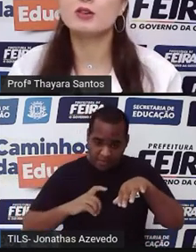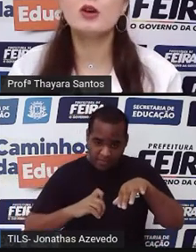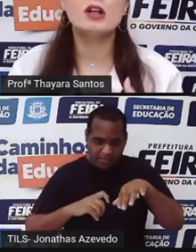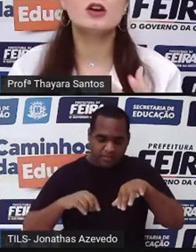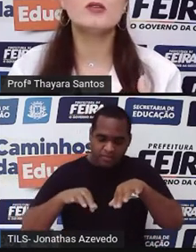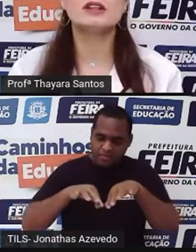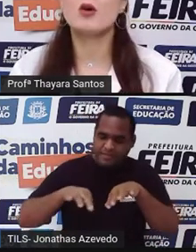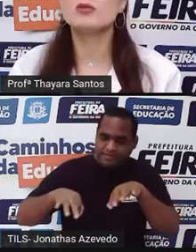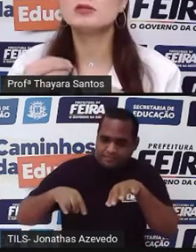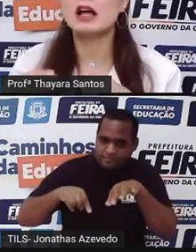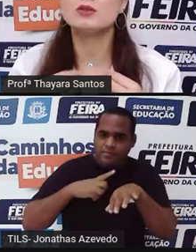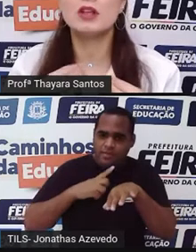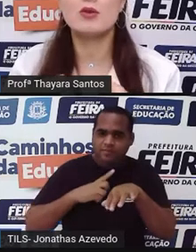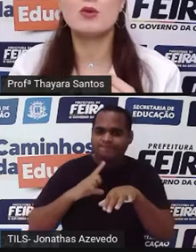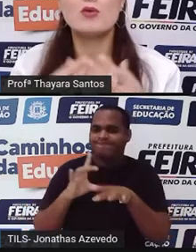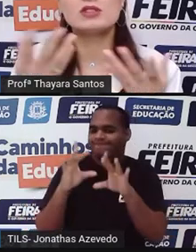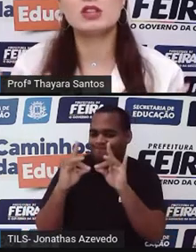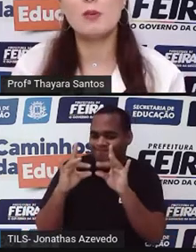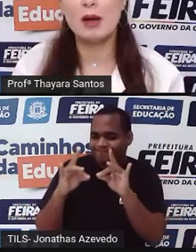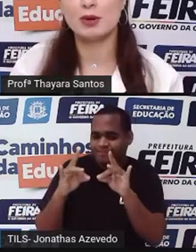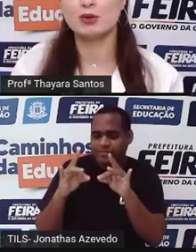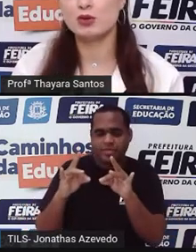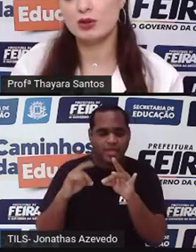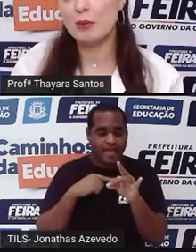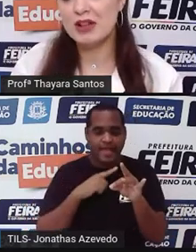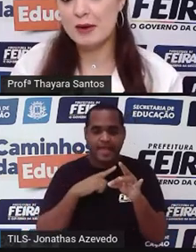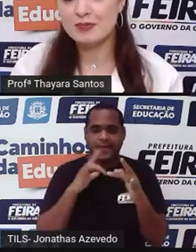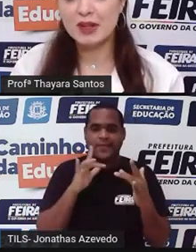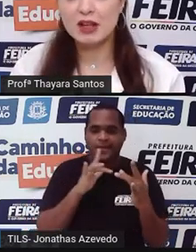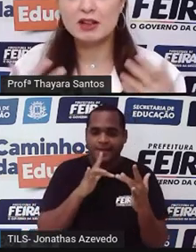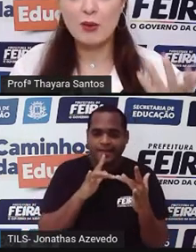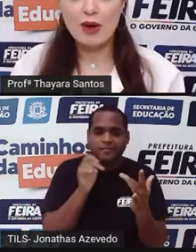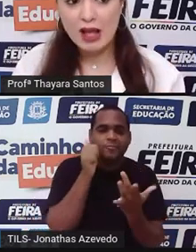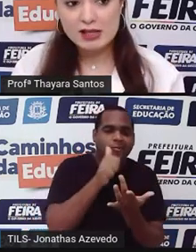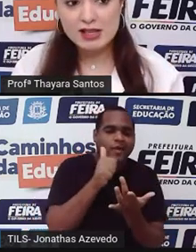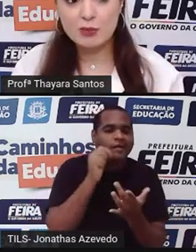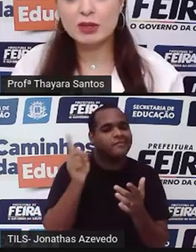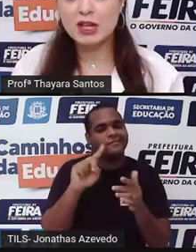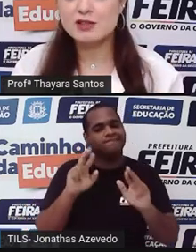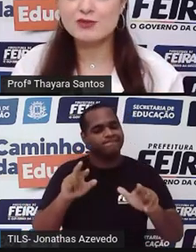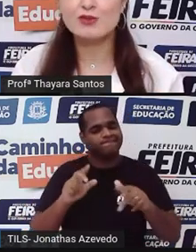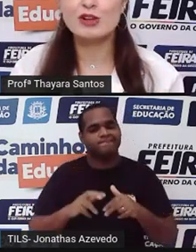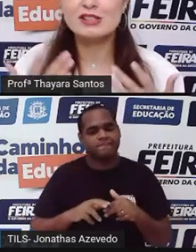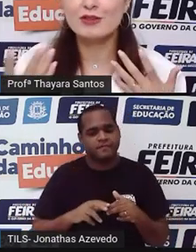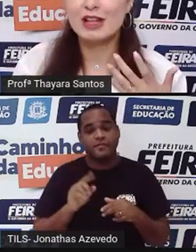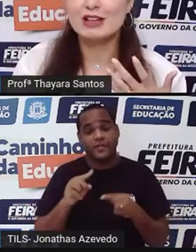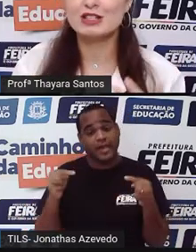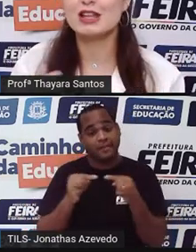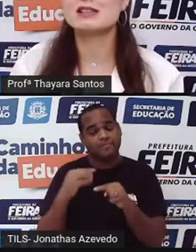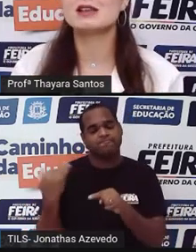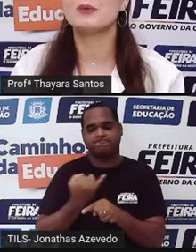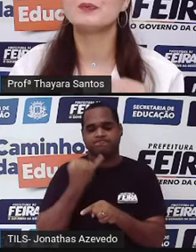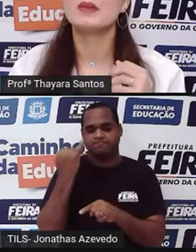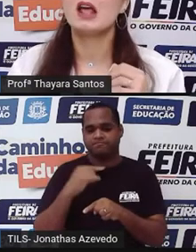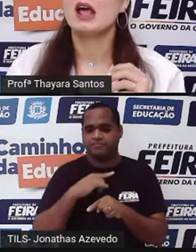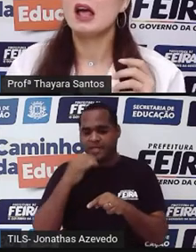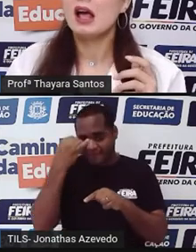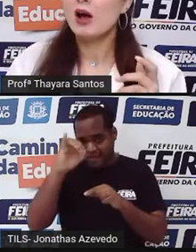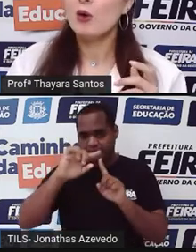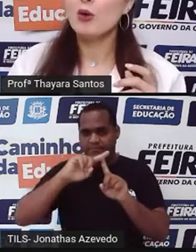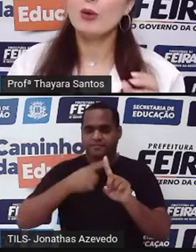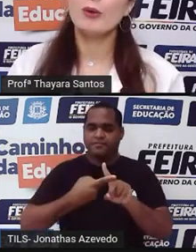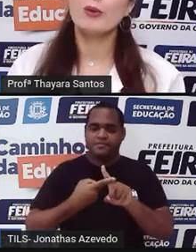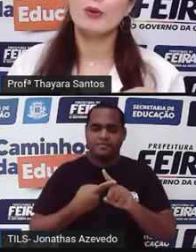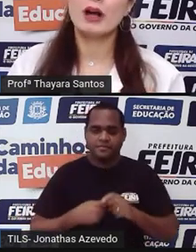vão ficar aqui dentro não vai ter contato nenhum com o sistema reprodutor da mulher Então essa é uma das funções evitar a gestação